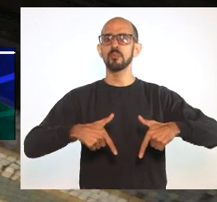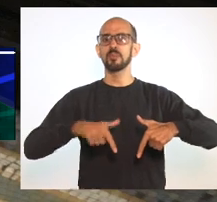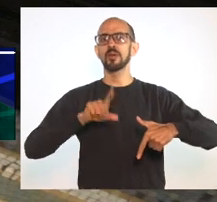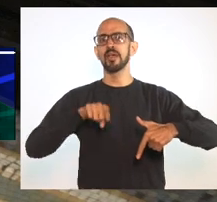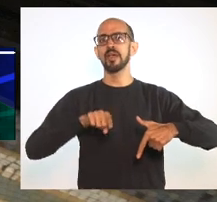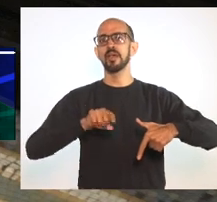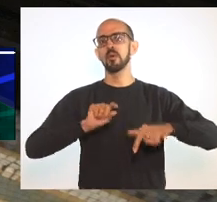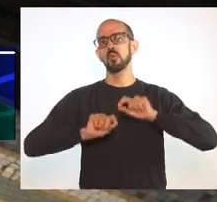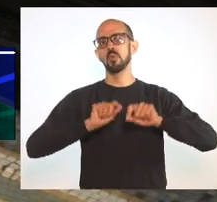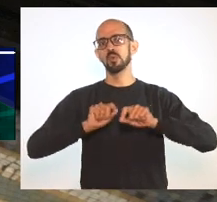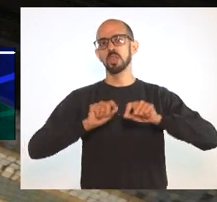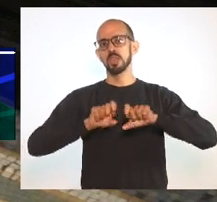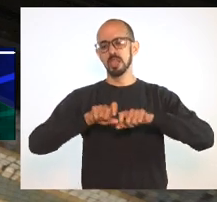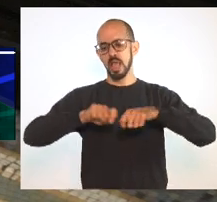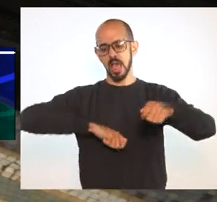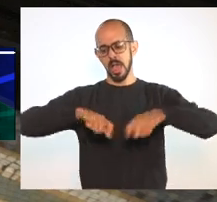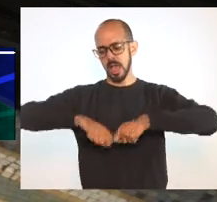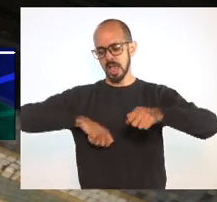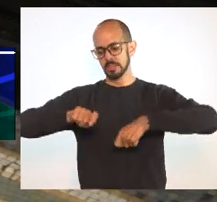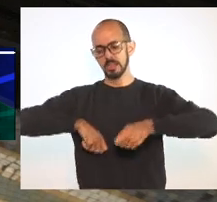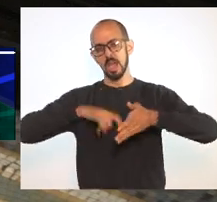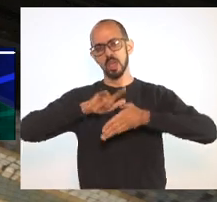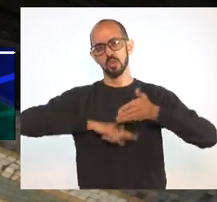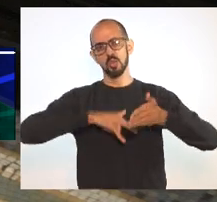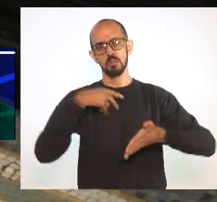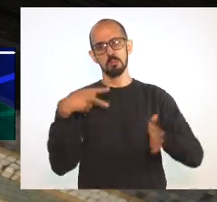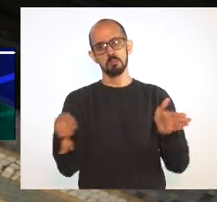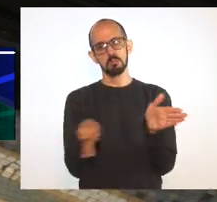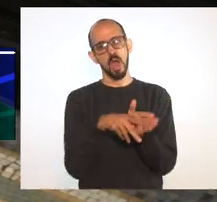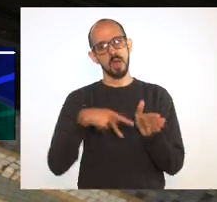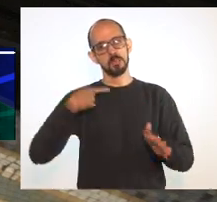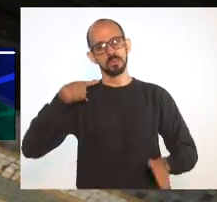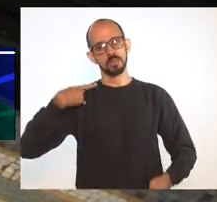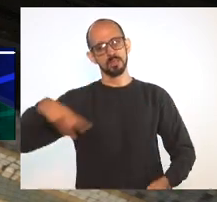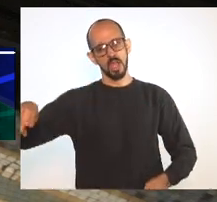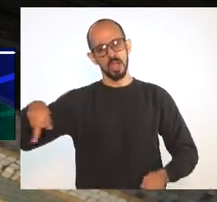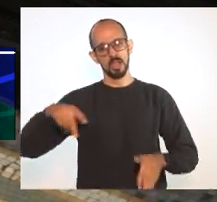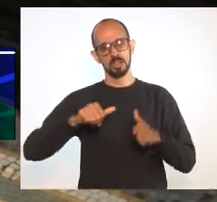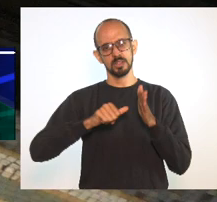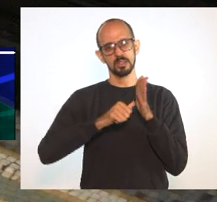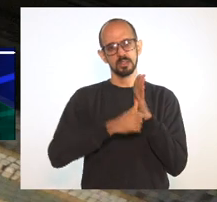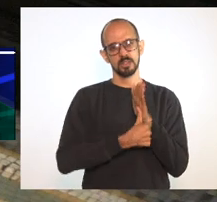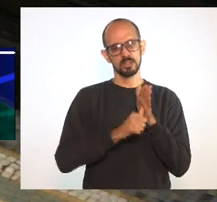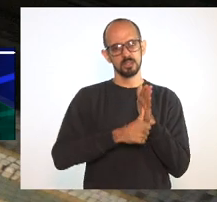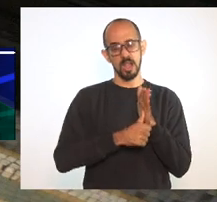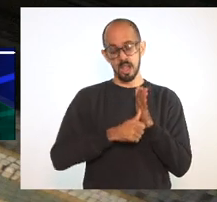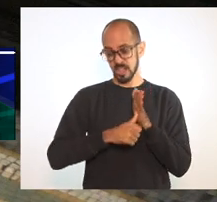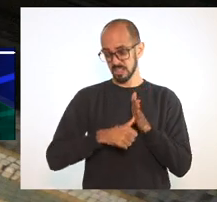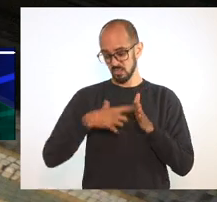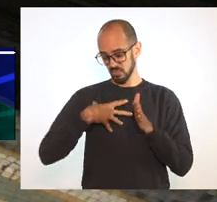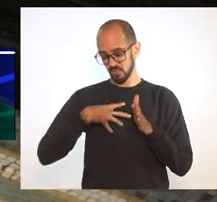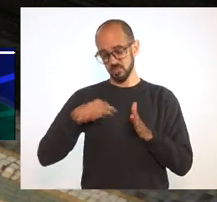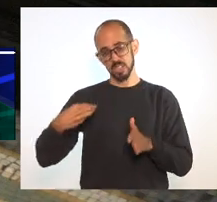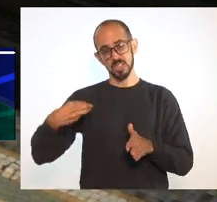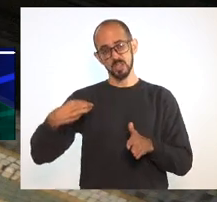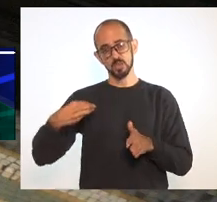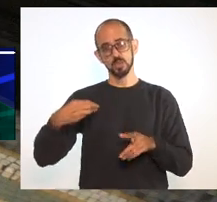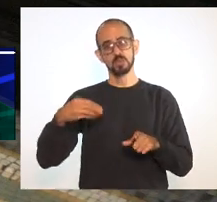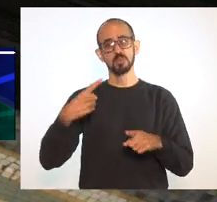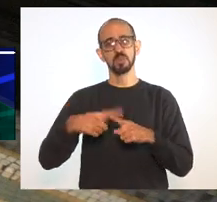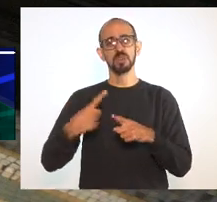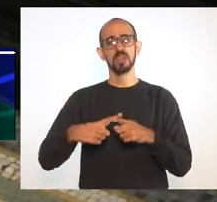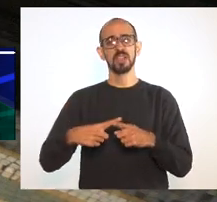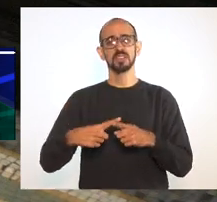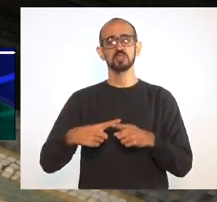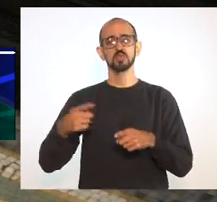destruir os documentos dessa mulher, destruir também os documentos dos seus filhos, de modo a